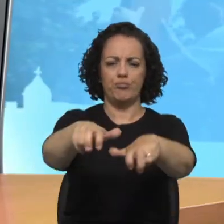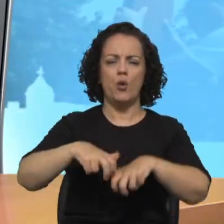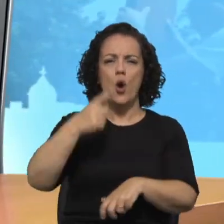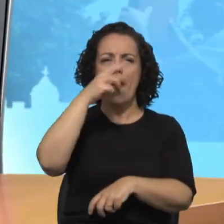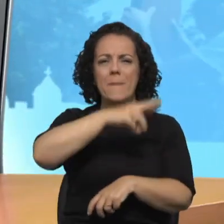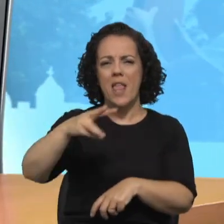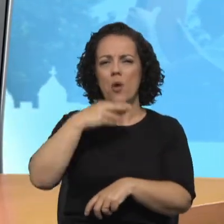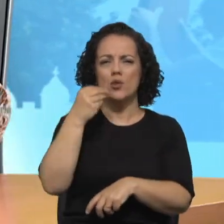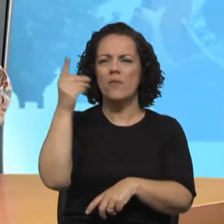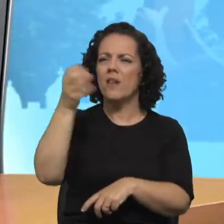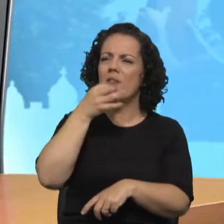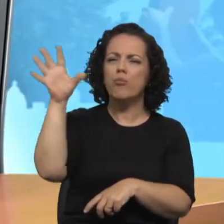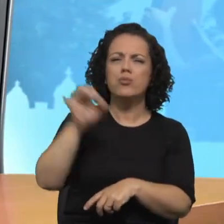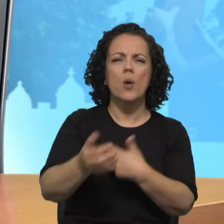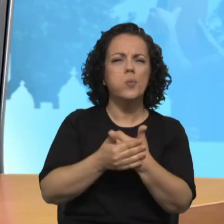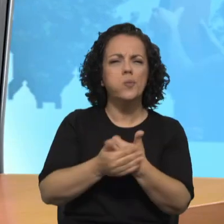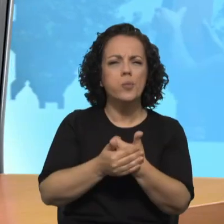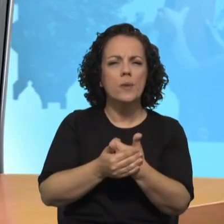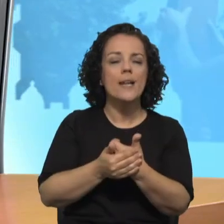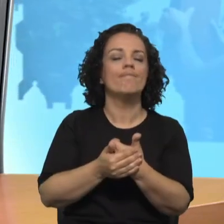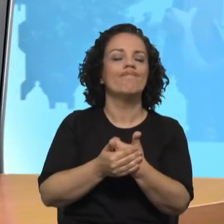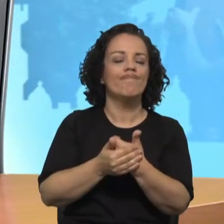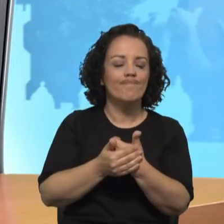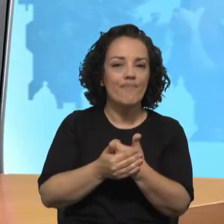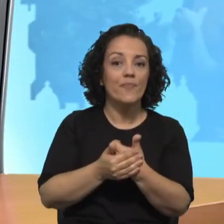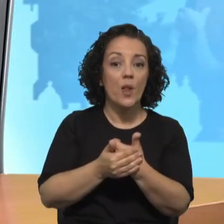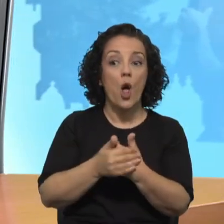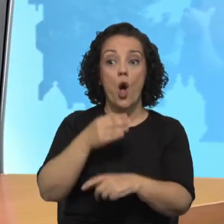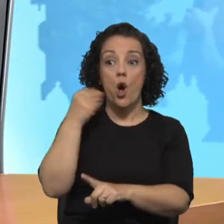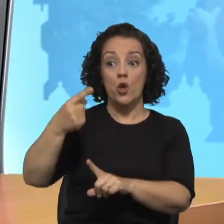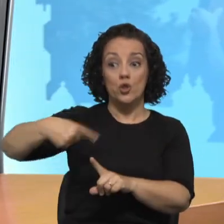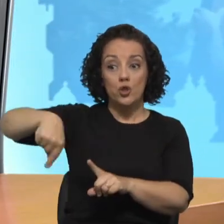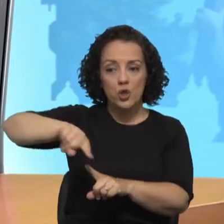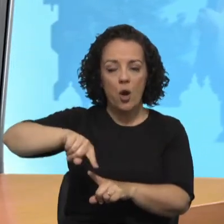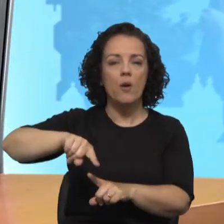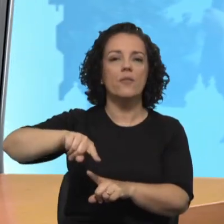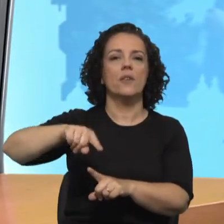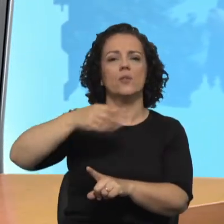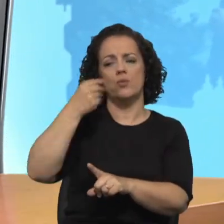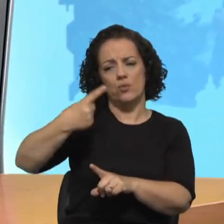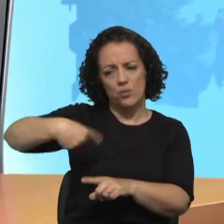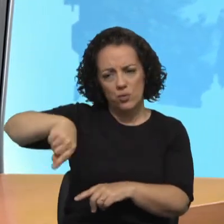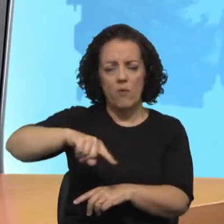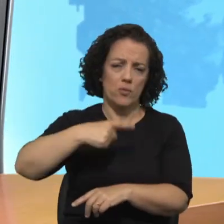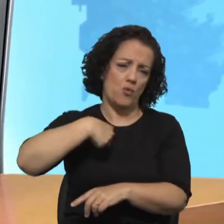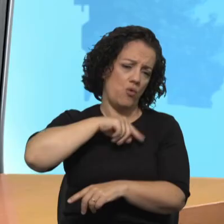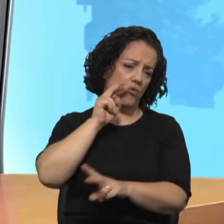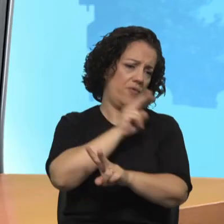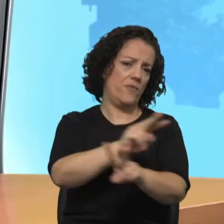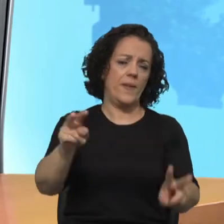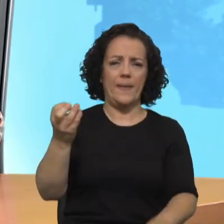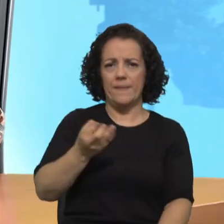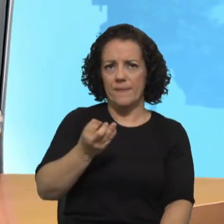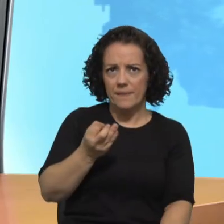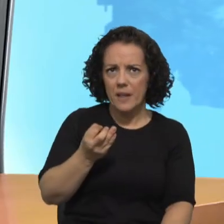e ele falou nos idosos. Como a vocação que os jovens têm, e é verdade que nós também vemos isso no terreno, muitas vezes a